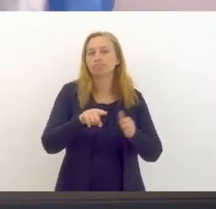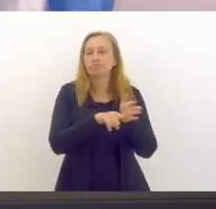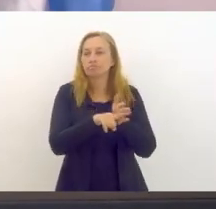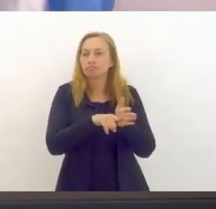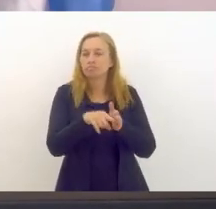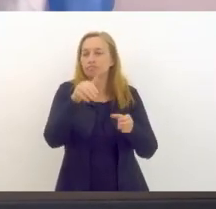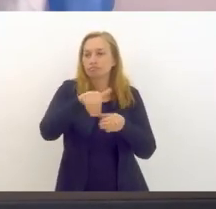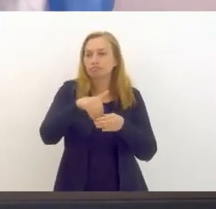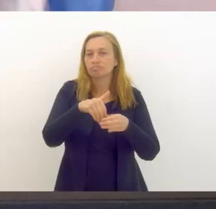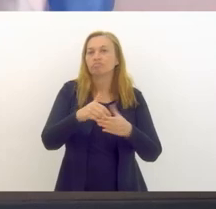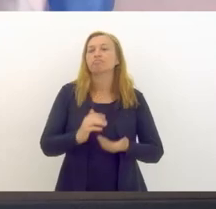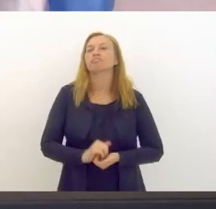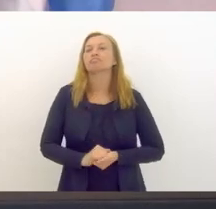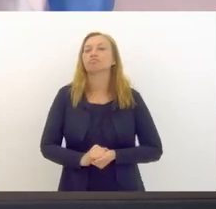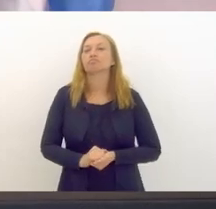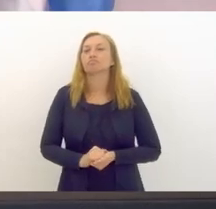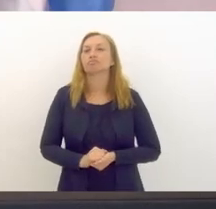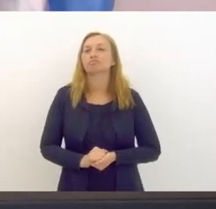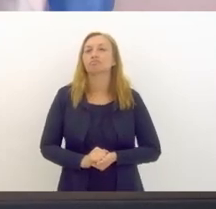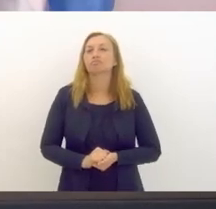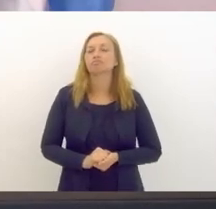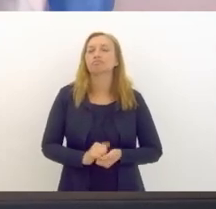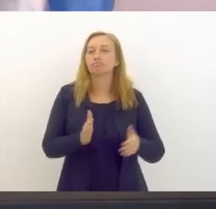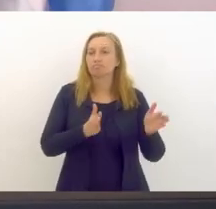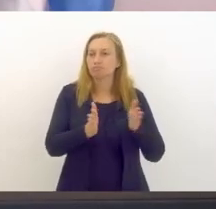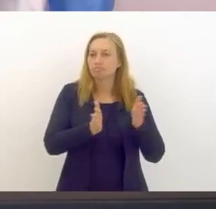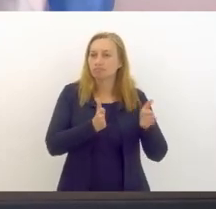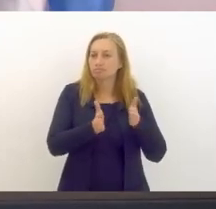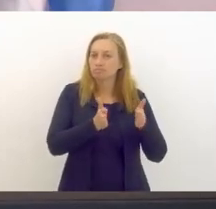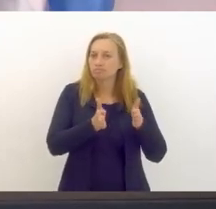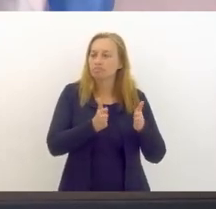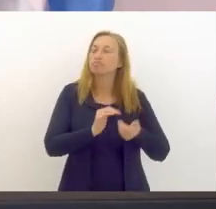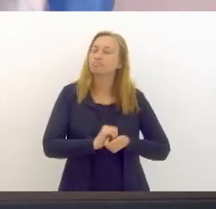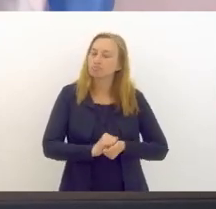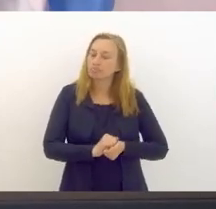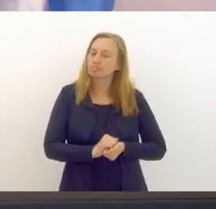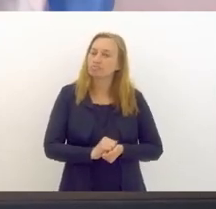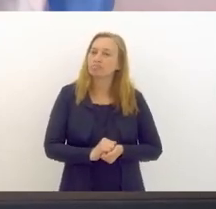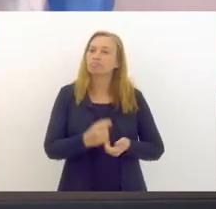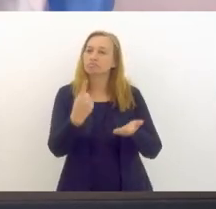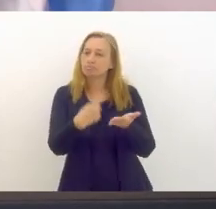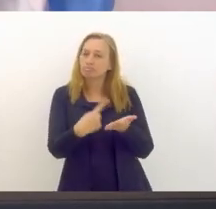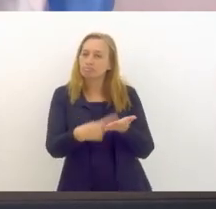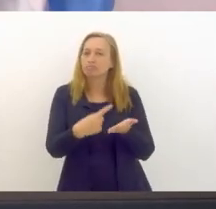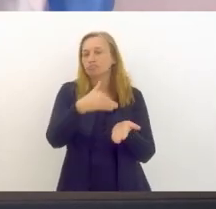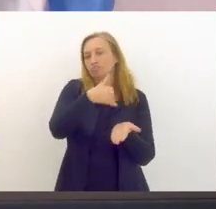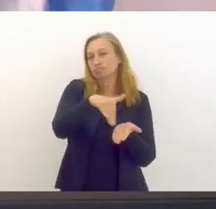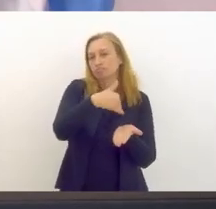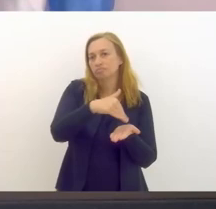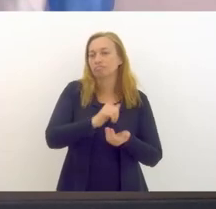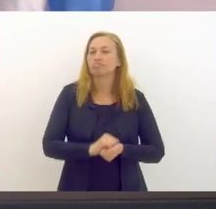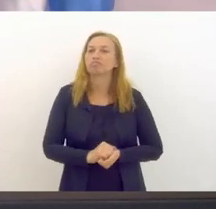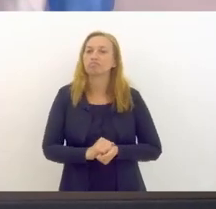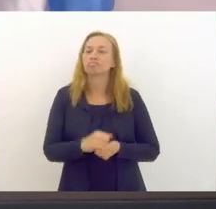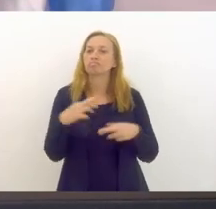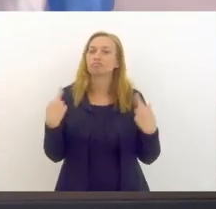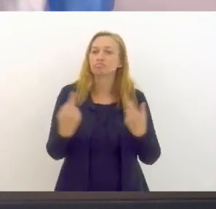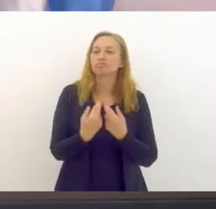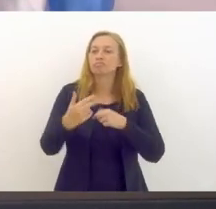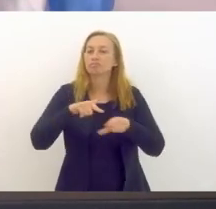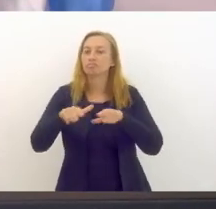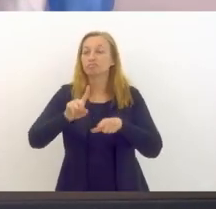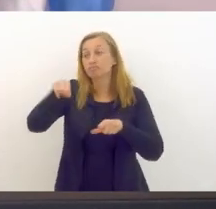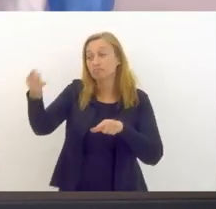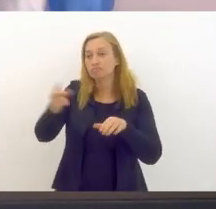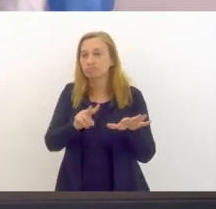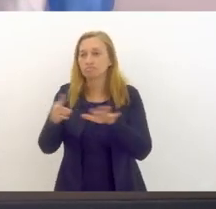eleitoral, etc., que está em curso, e a gente, então, conforme combinado com o secretário, faz uma reunião de trabalho na semana